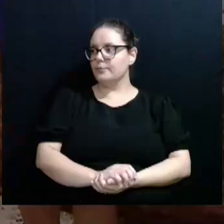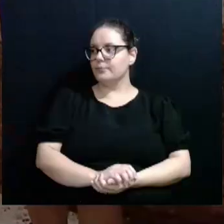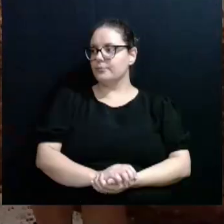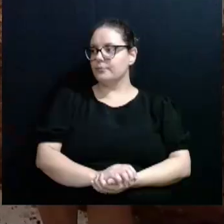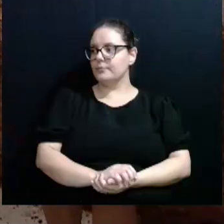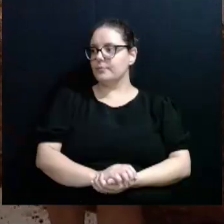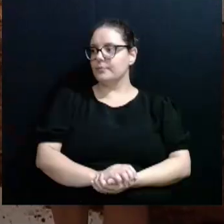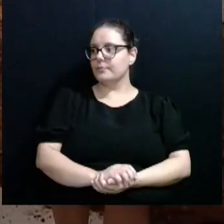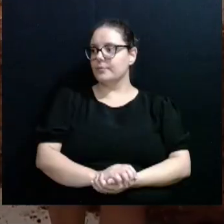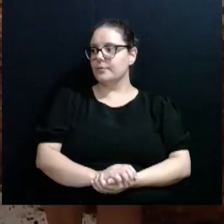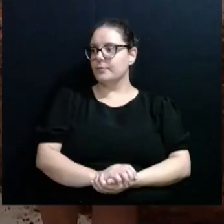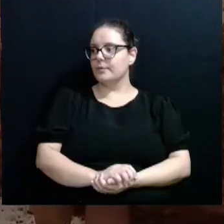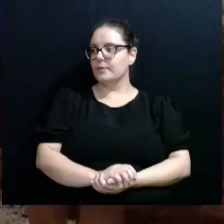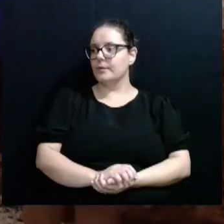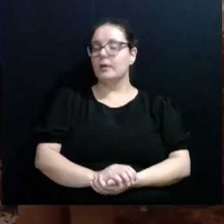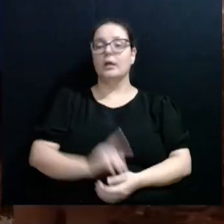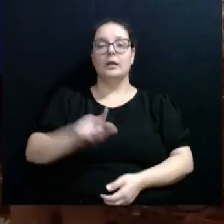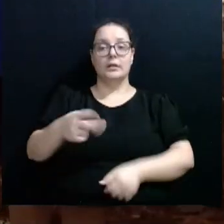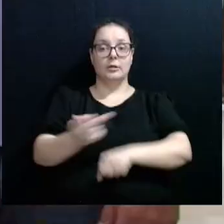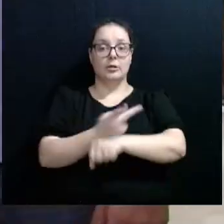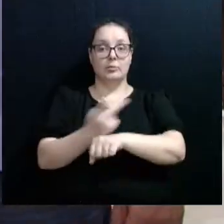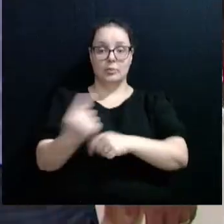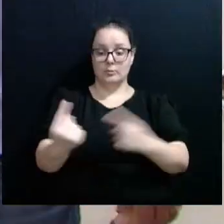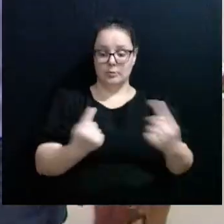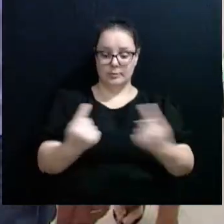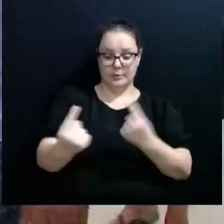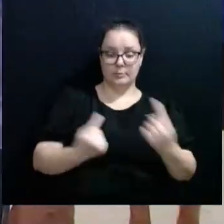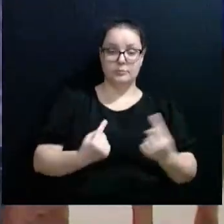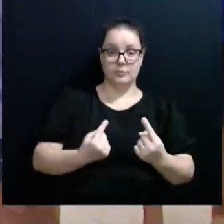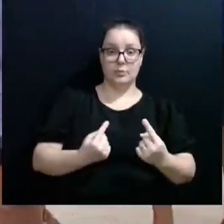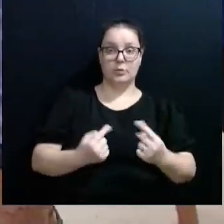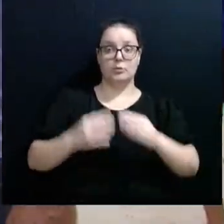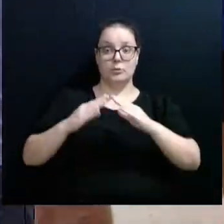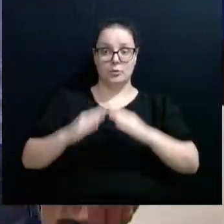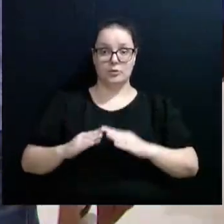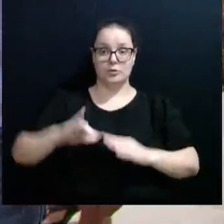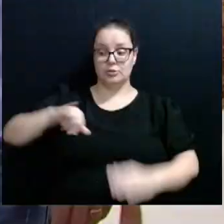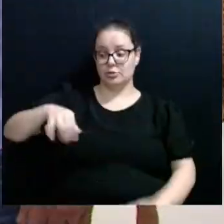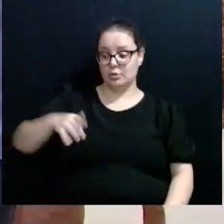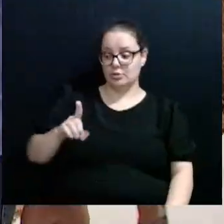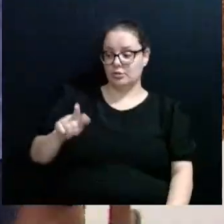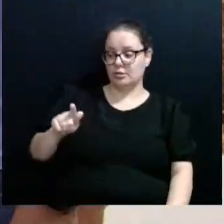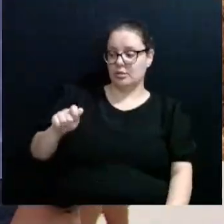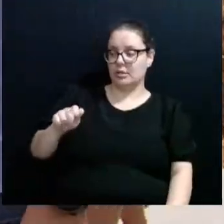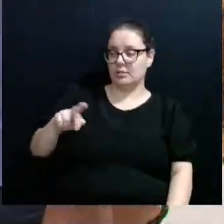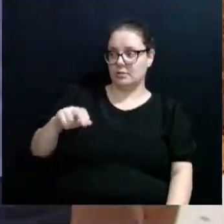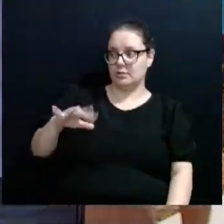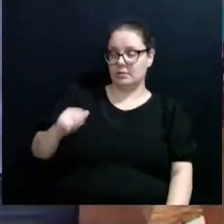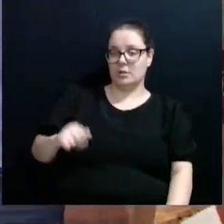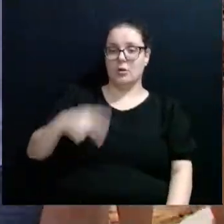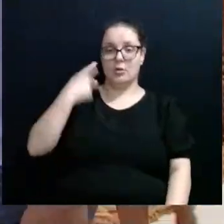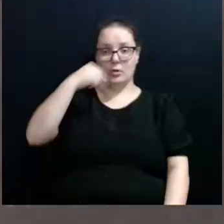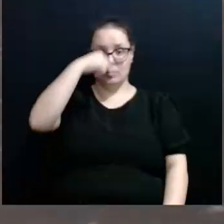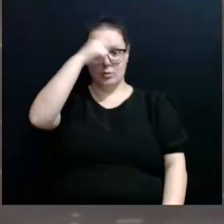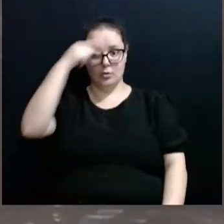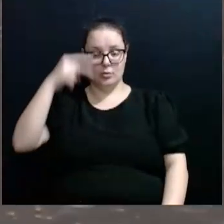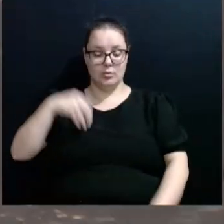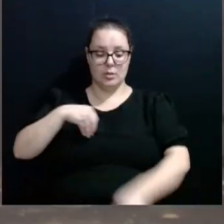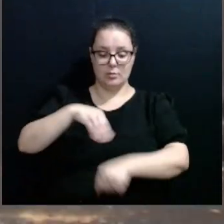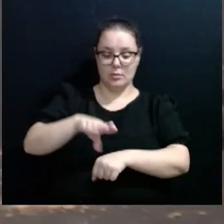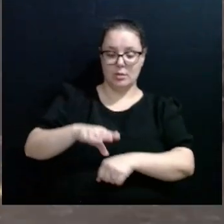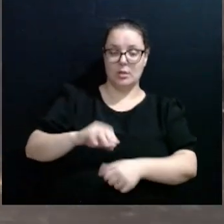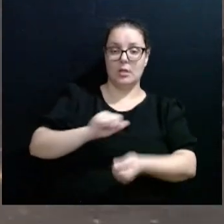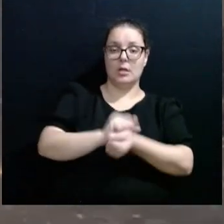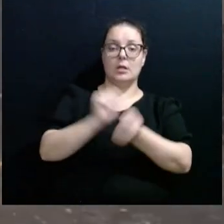Depois de ser procurado pelos moradores do Jardim Garcia, o vereador Nick Schneider fez uma indicação solicitando a readequação do